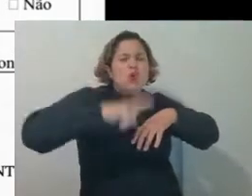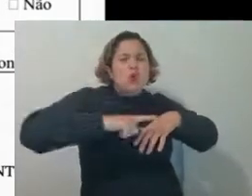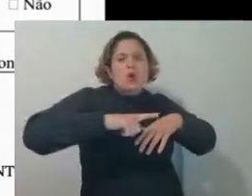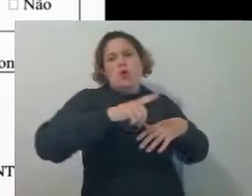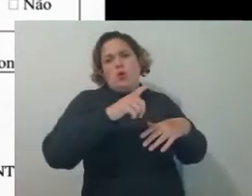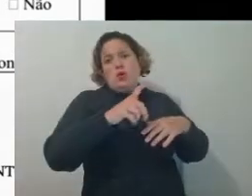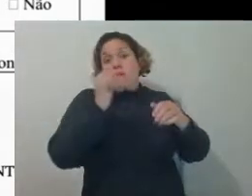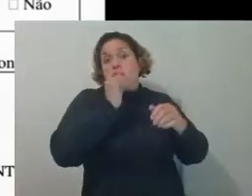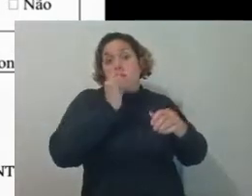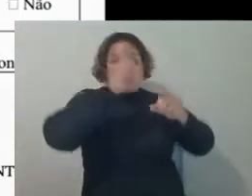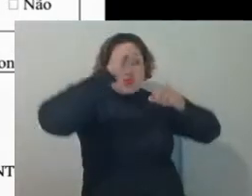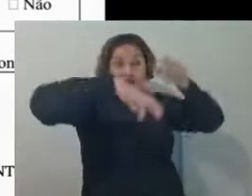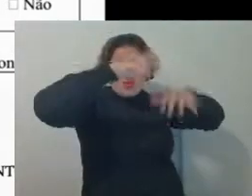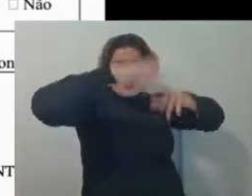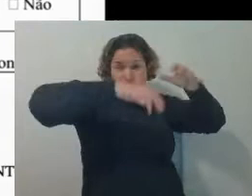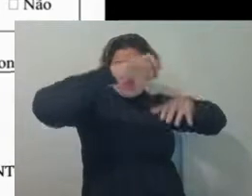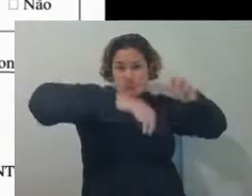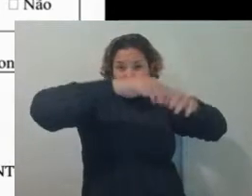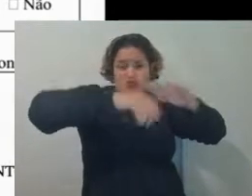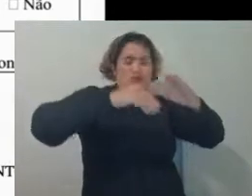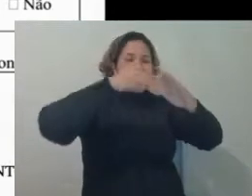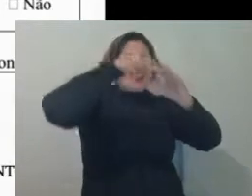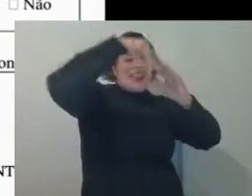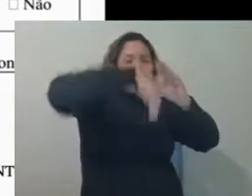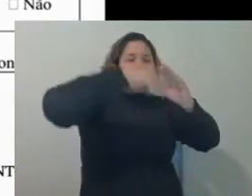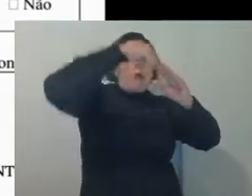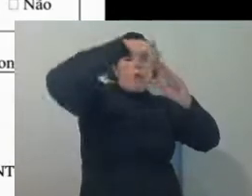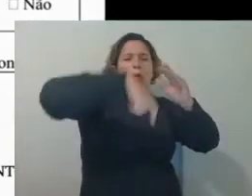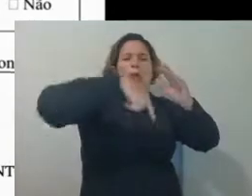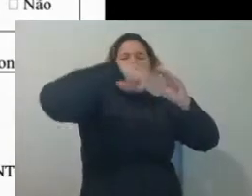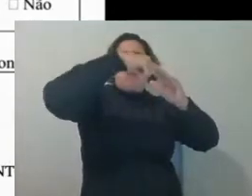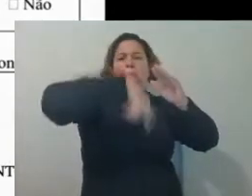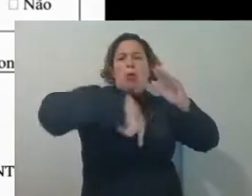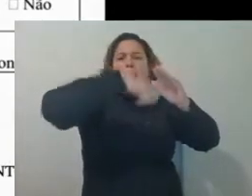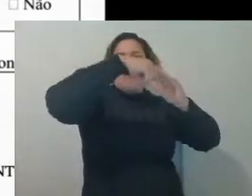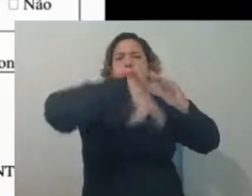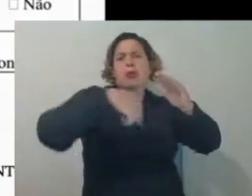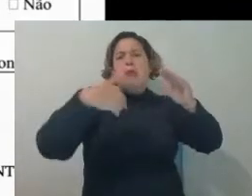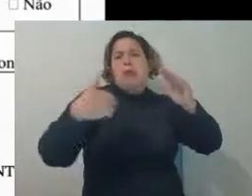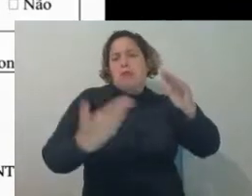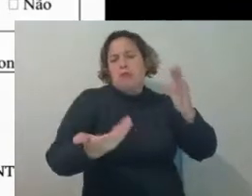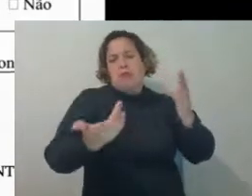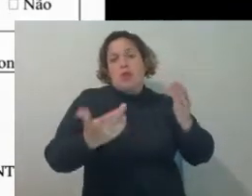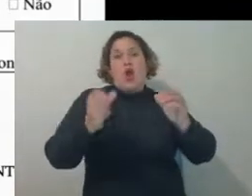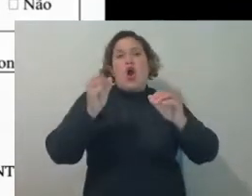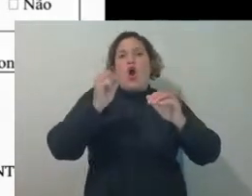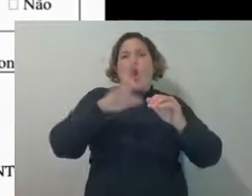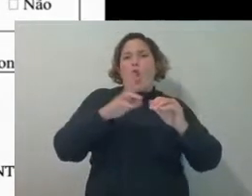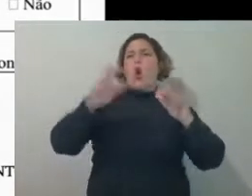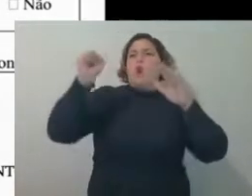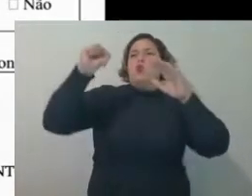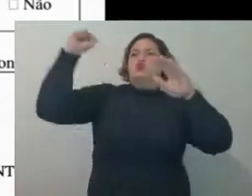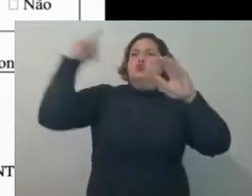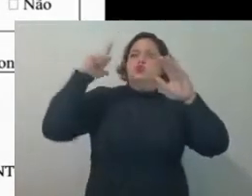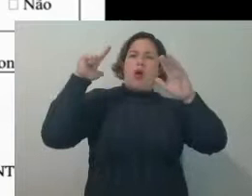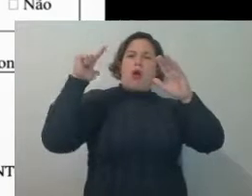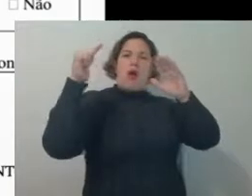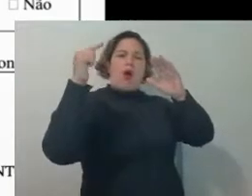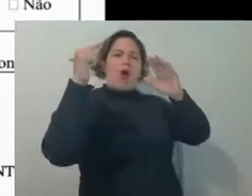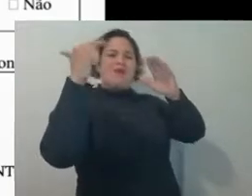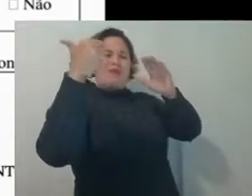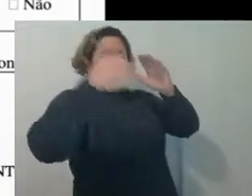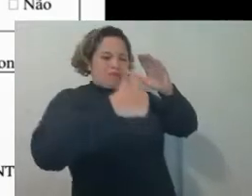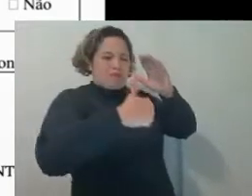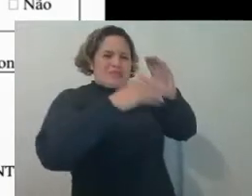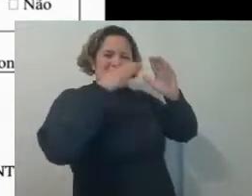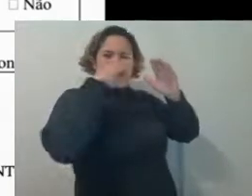exemplo chuva e sol, porque às vezes o animal pode ter um abrigo fixo, mas esse abrigo não protege adequadamente, né? Por